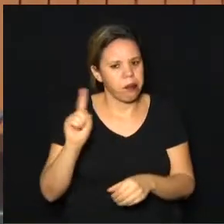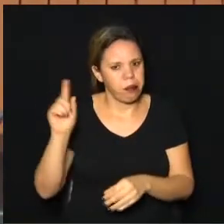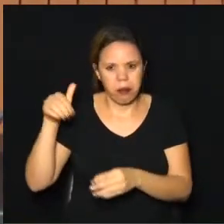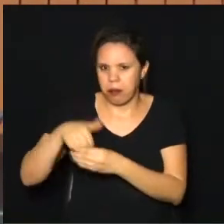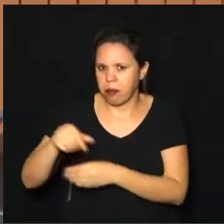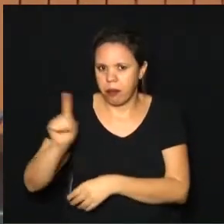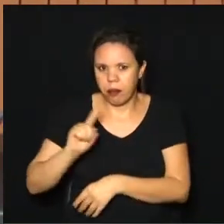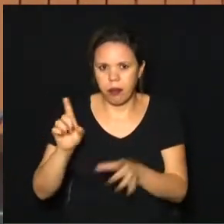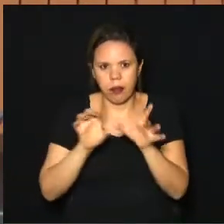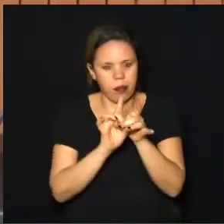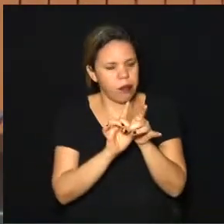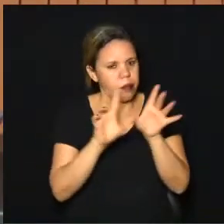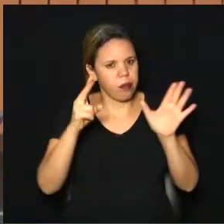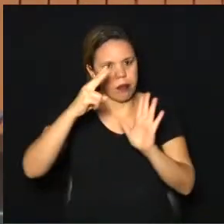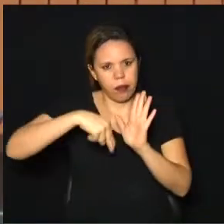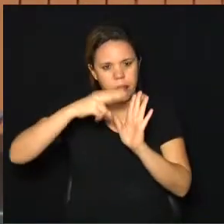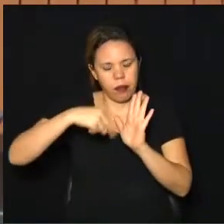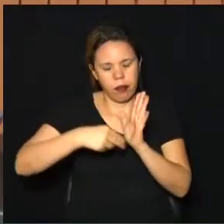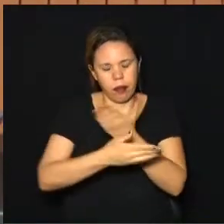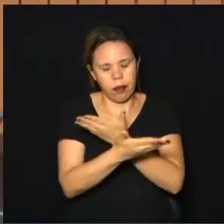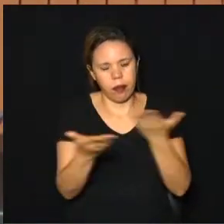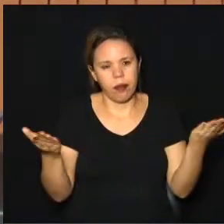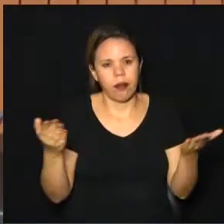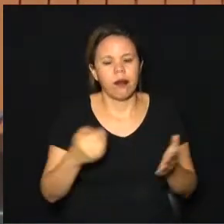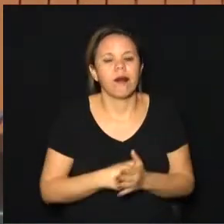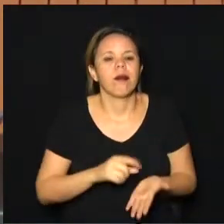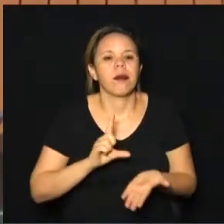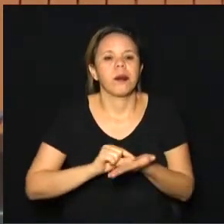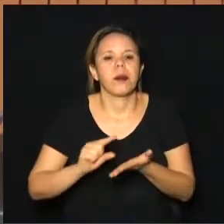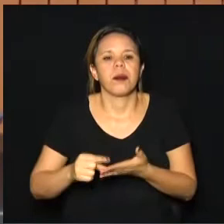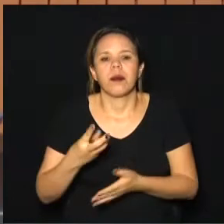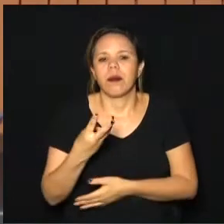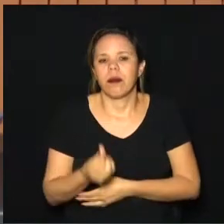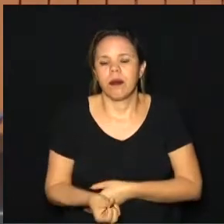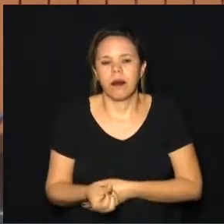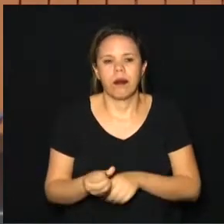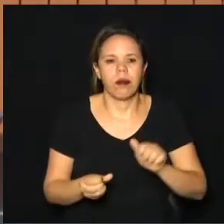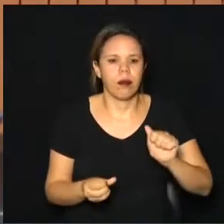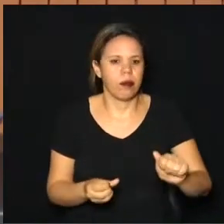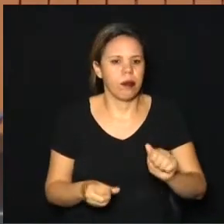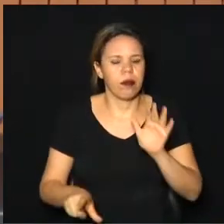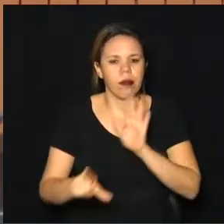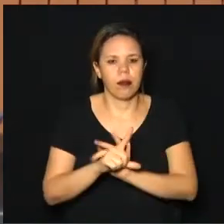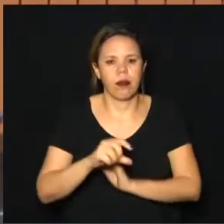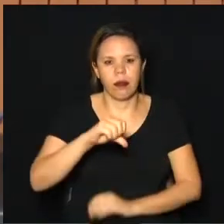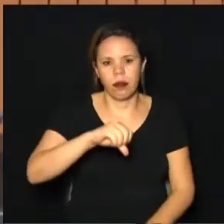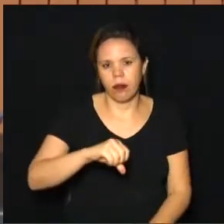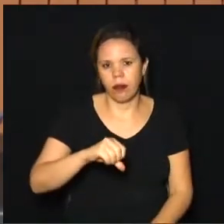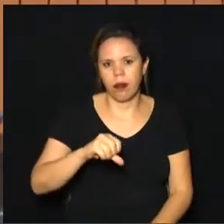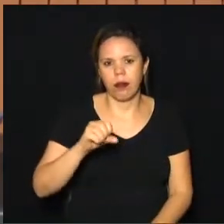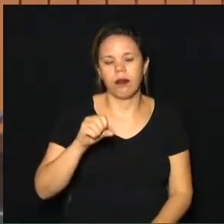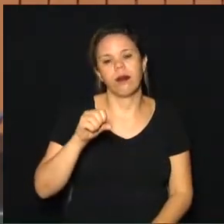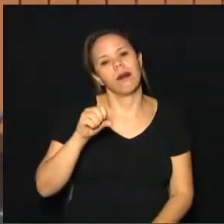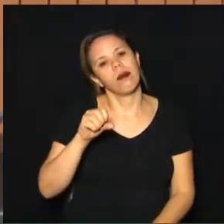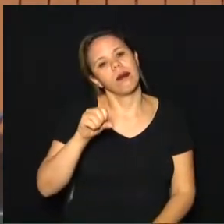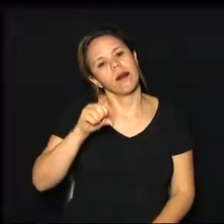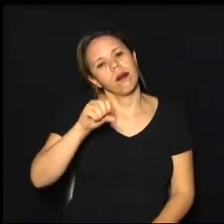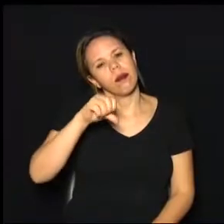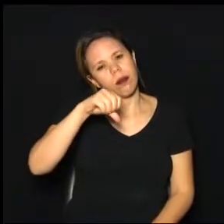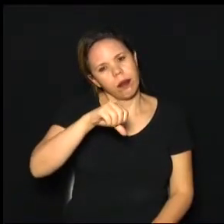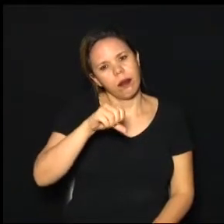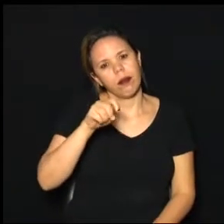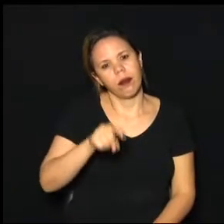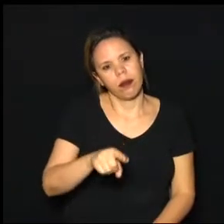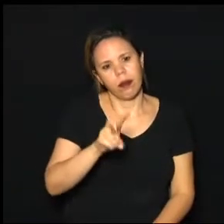eu vou tomar a liberdade de ler para vocês o artigo 36A da Lei 9.504, que disciplina isso que eu estou falando